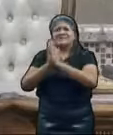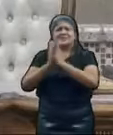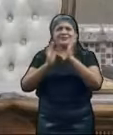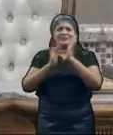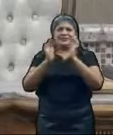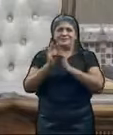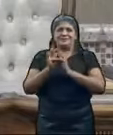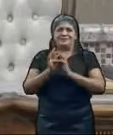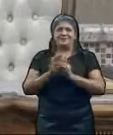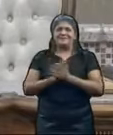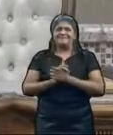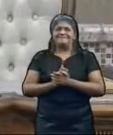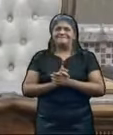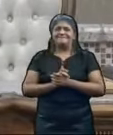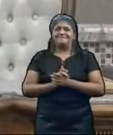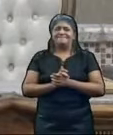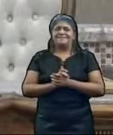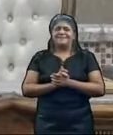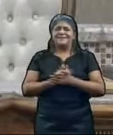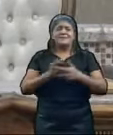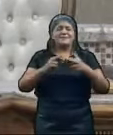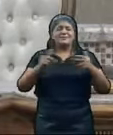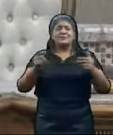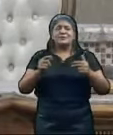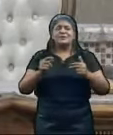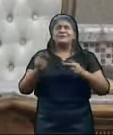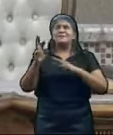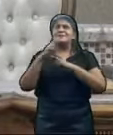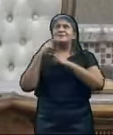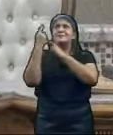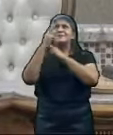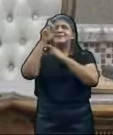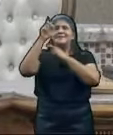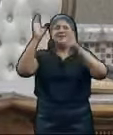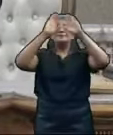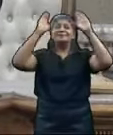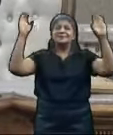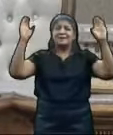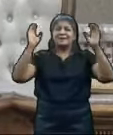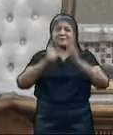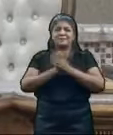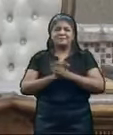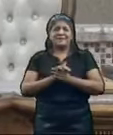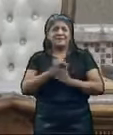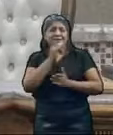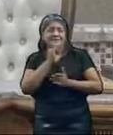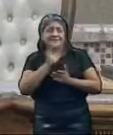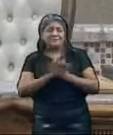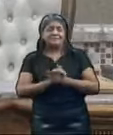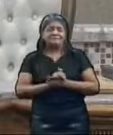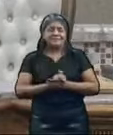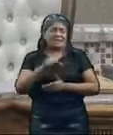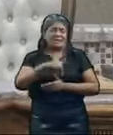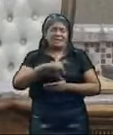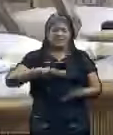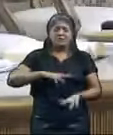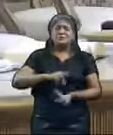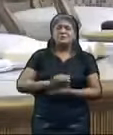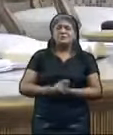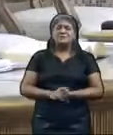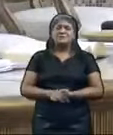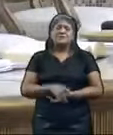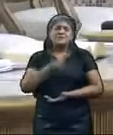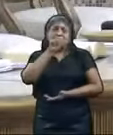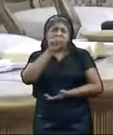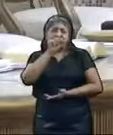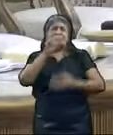buscar o pão Jesus não está dizendo Contra isso ele tá dizendo em relação a ele foi caminhar o tanto suar